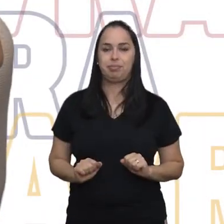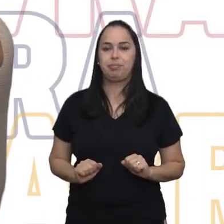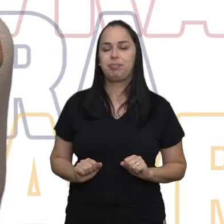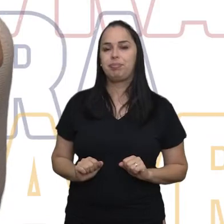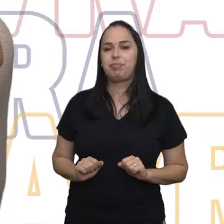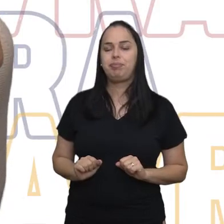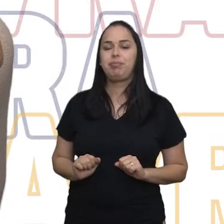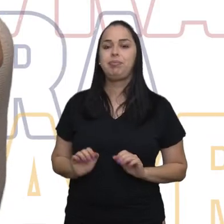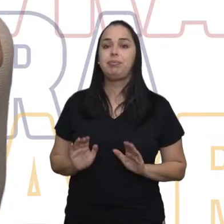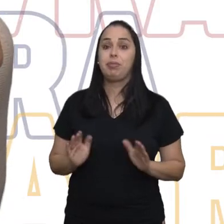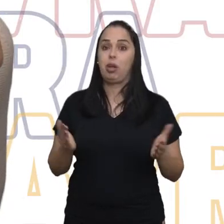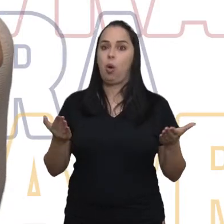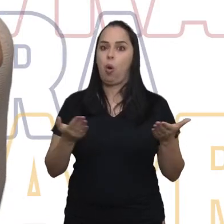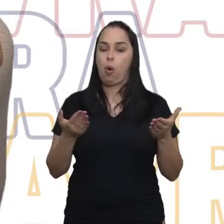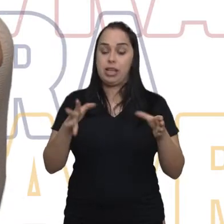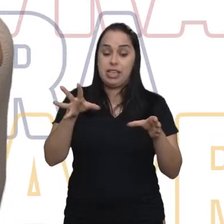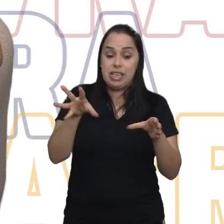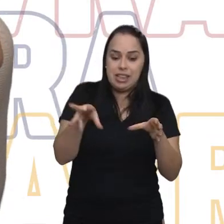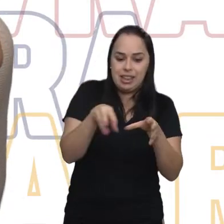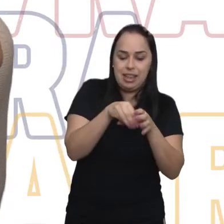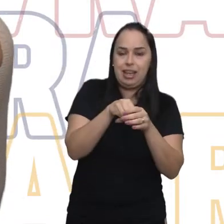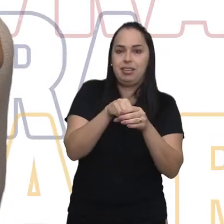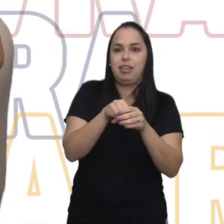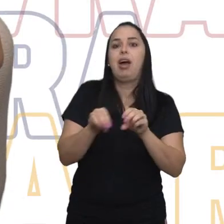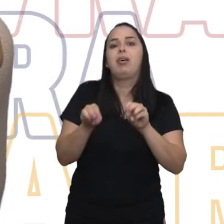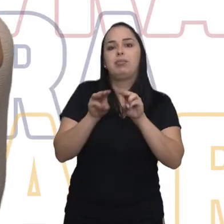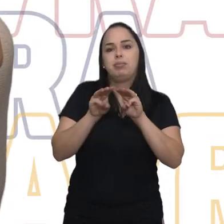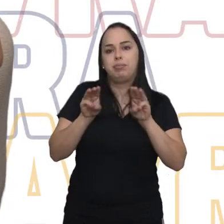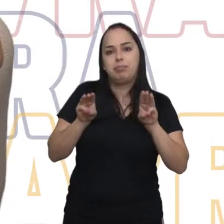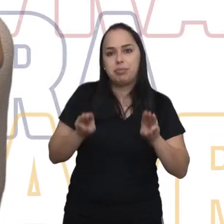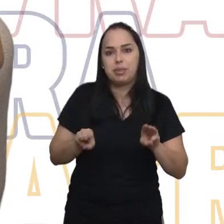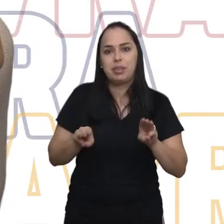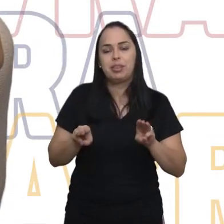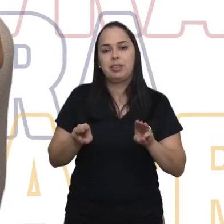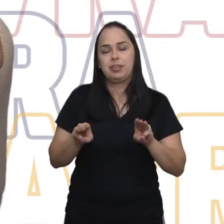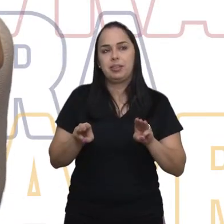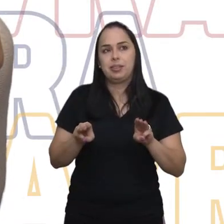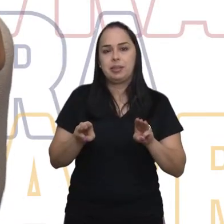E hoje ela abriga o Museu de Arte Sacra desde